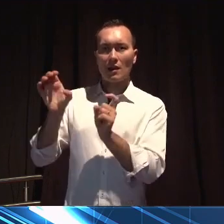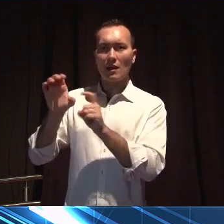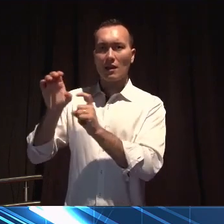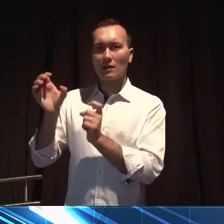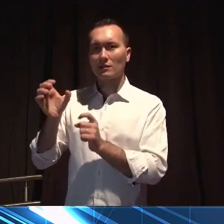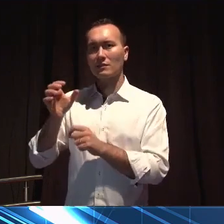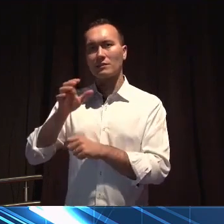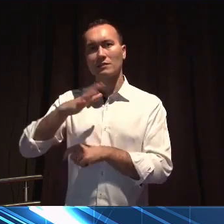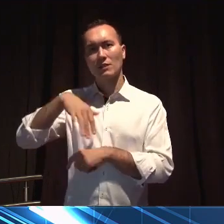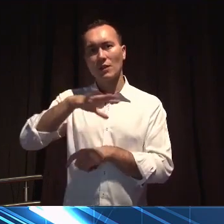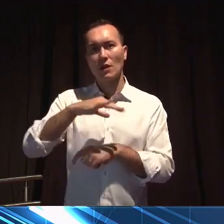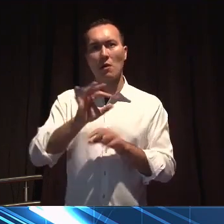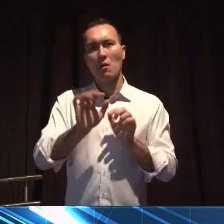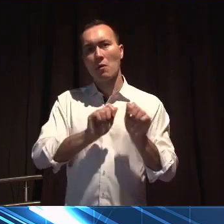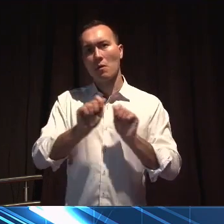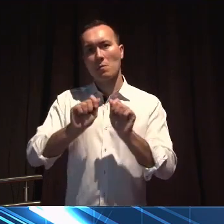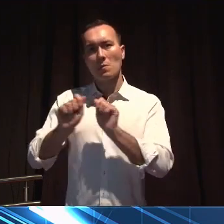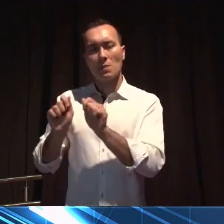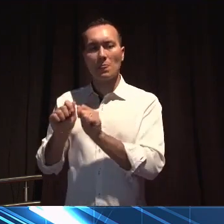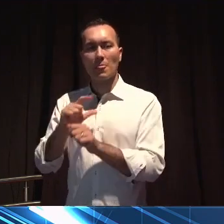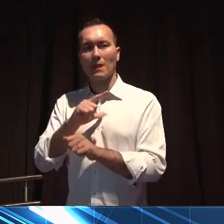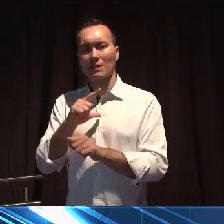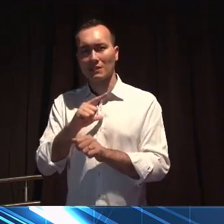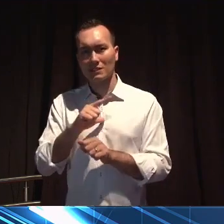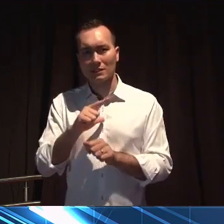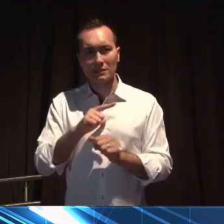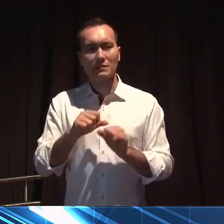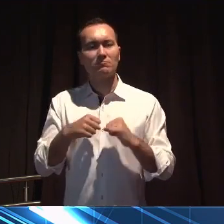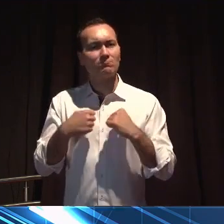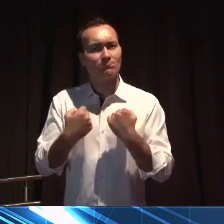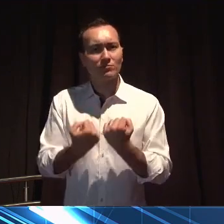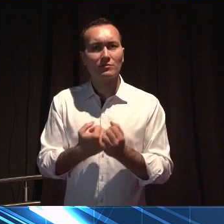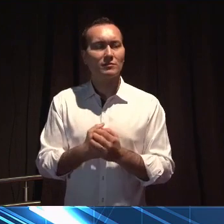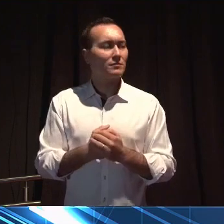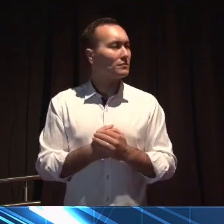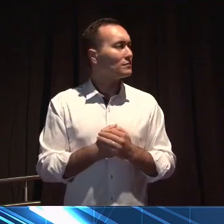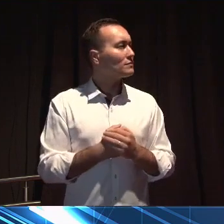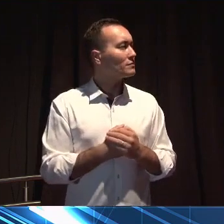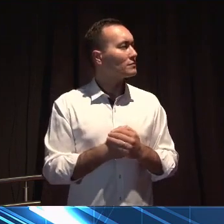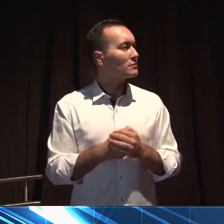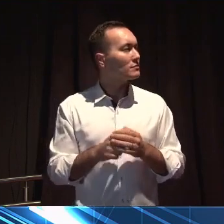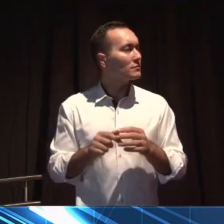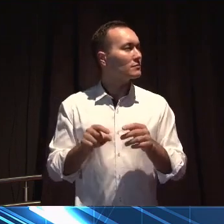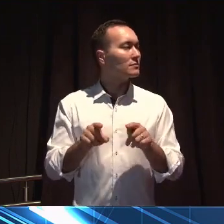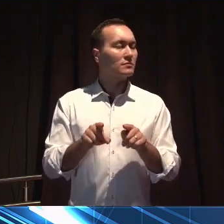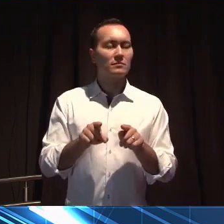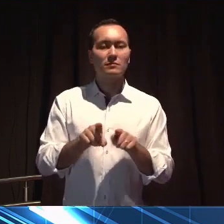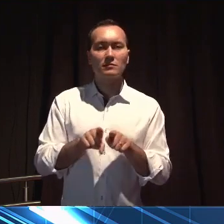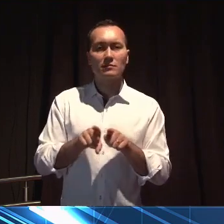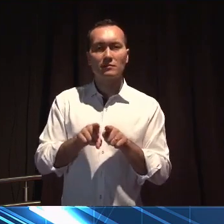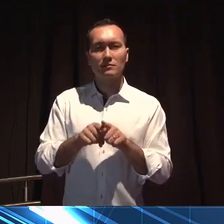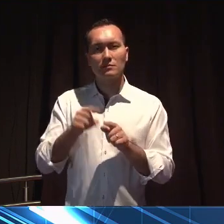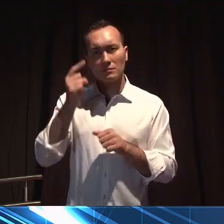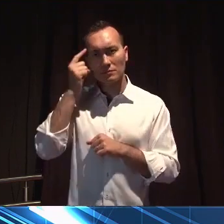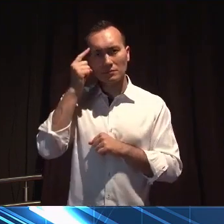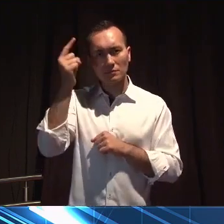patterns, tipo saber exatamente quando usar um design pattern. A gente tinha discussões gigantes, tipo, tá, você está abstraindo isso por quê? Você só tem uma